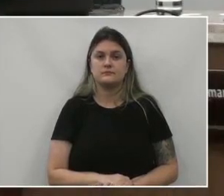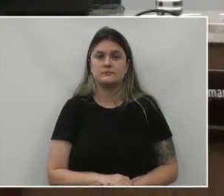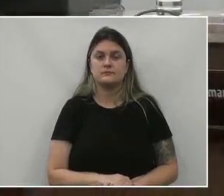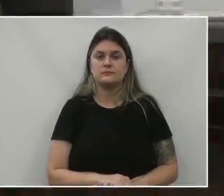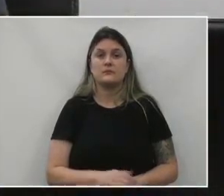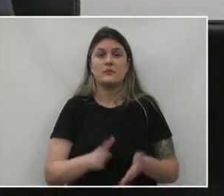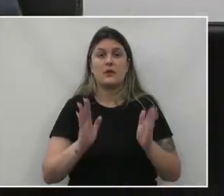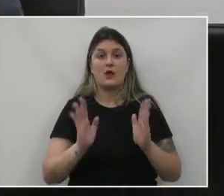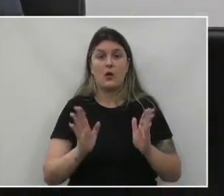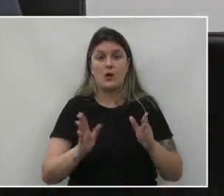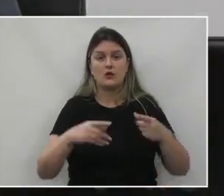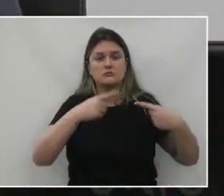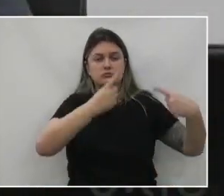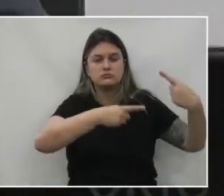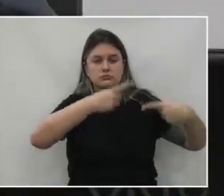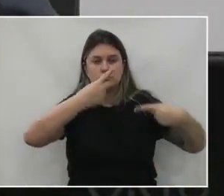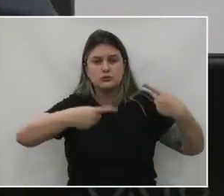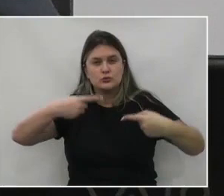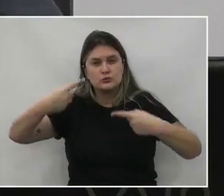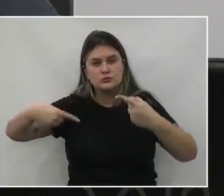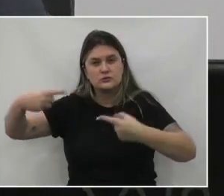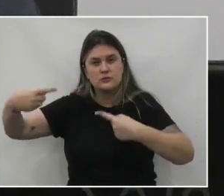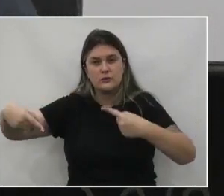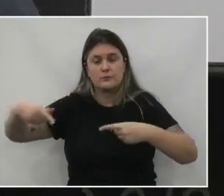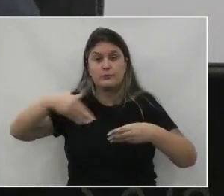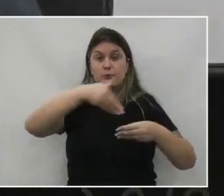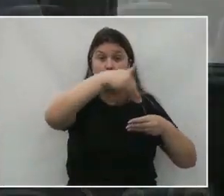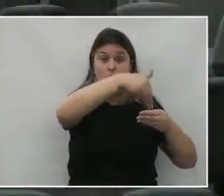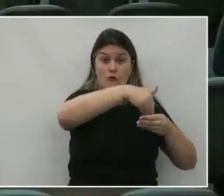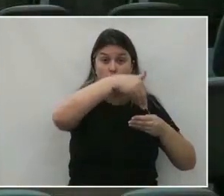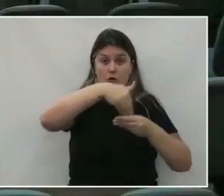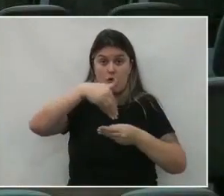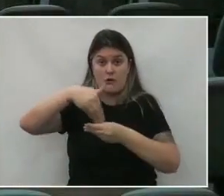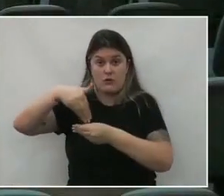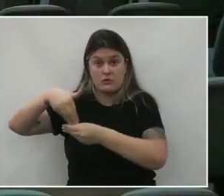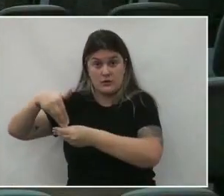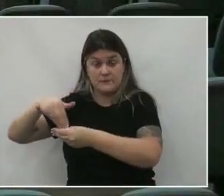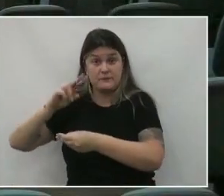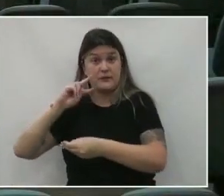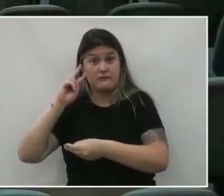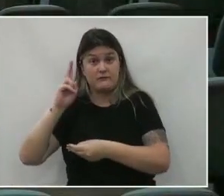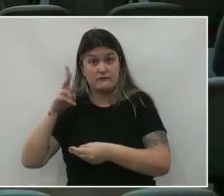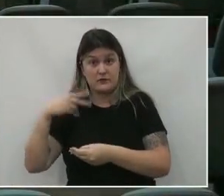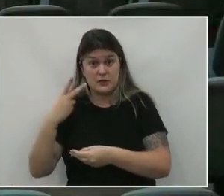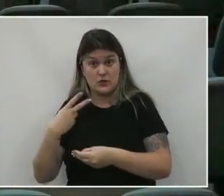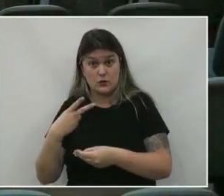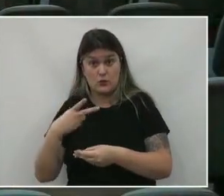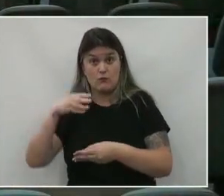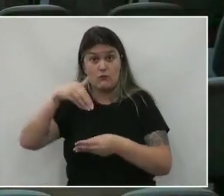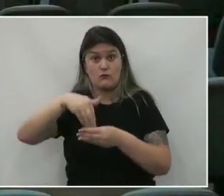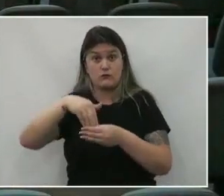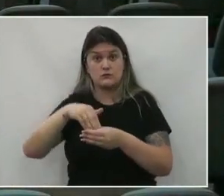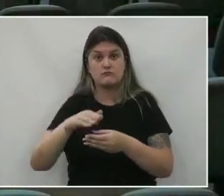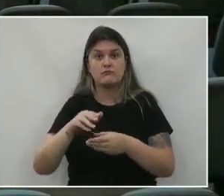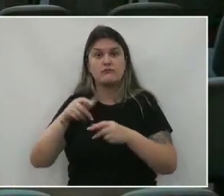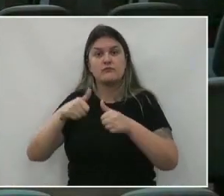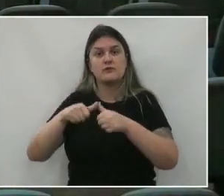está em discussão em votação senhores vereadores que aprovam permaneçam como estão